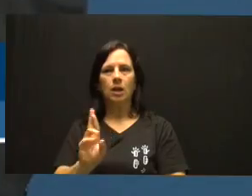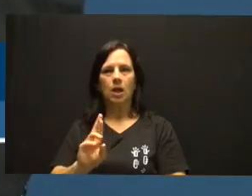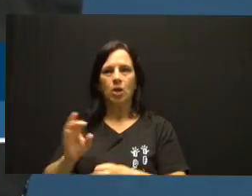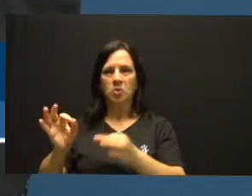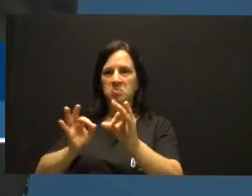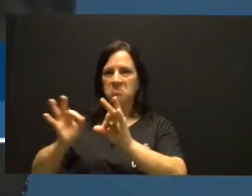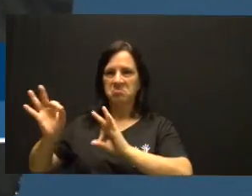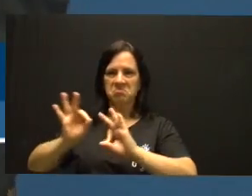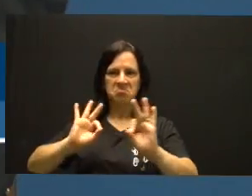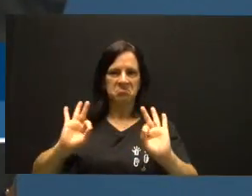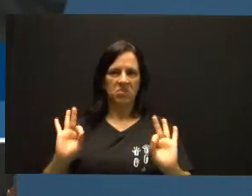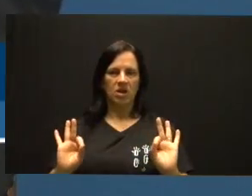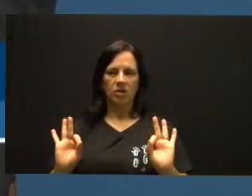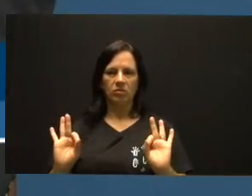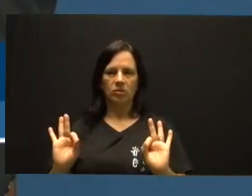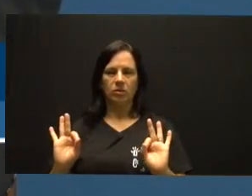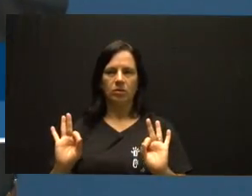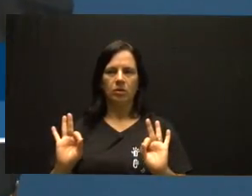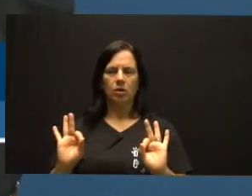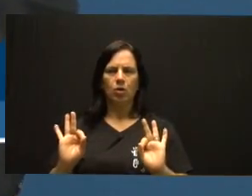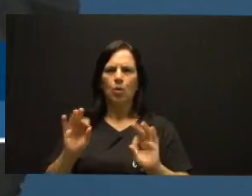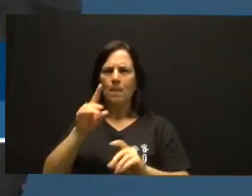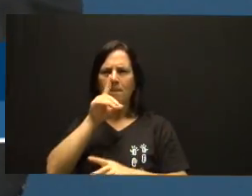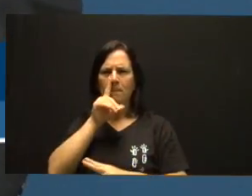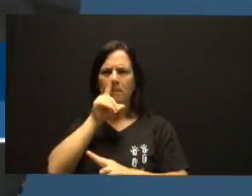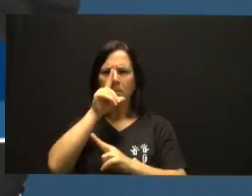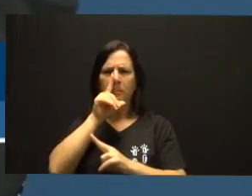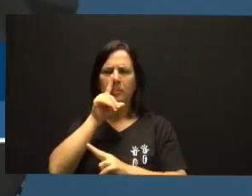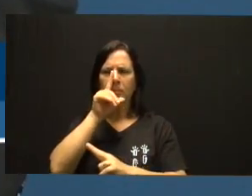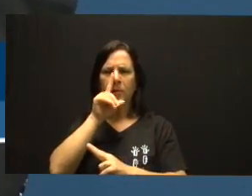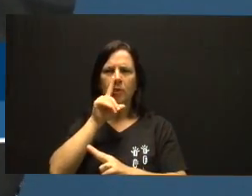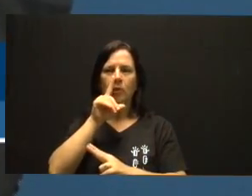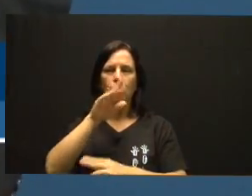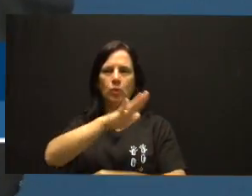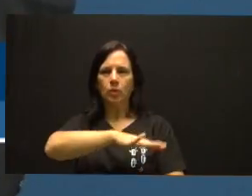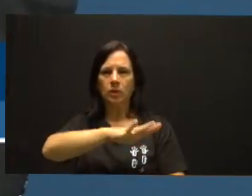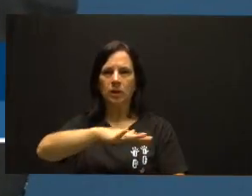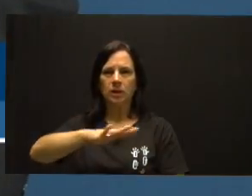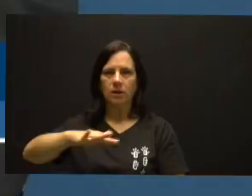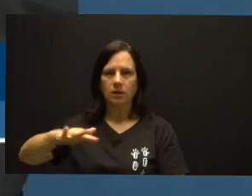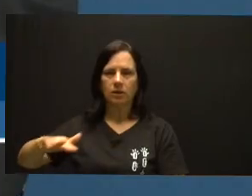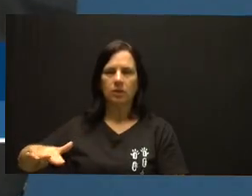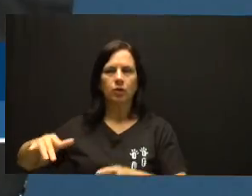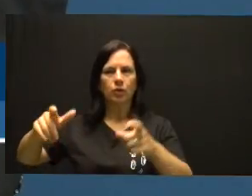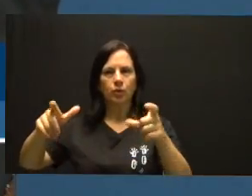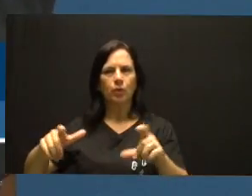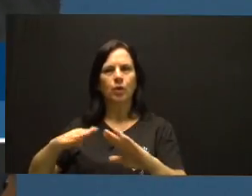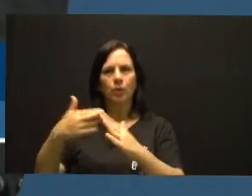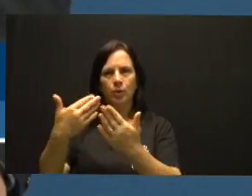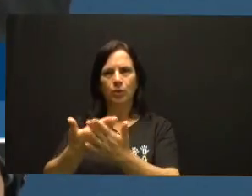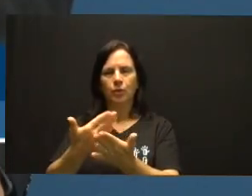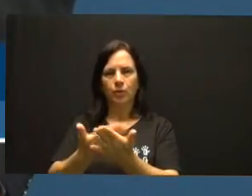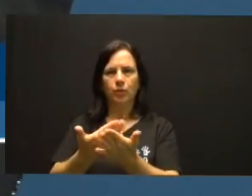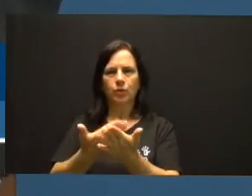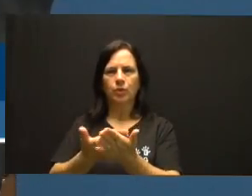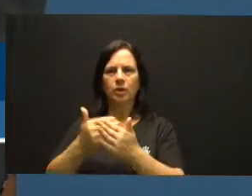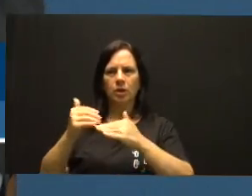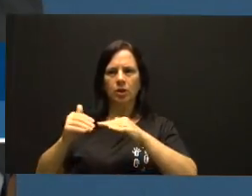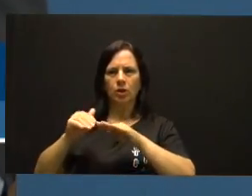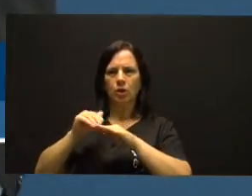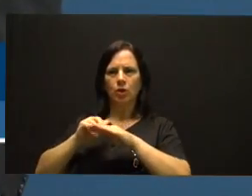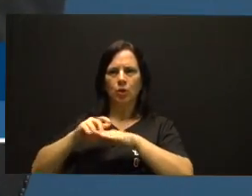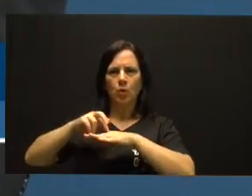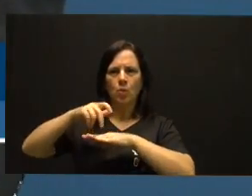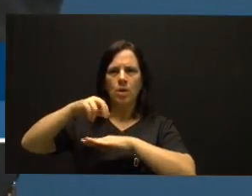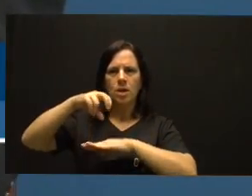meia boca, colocando em risco totalmente crianças, que ali estudaria, vereador Marcinho, que era escada